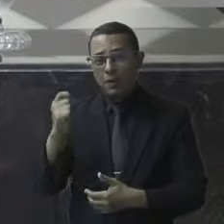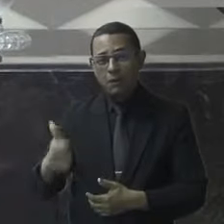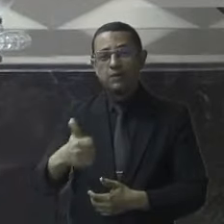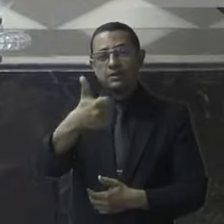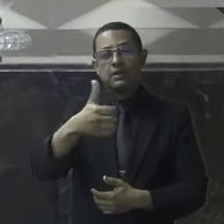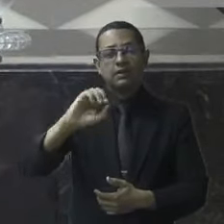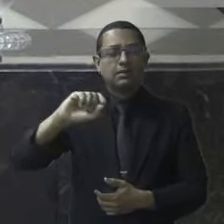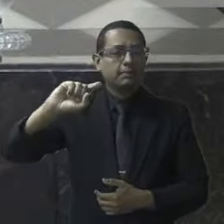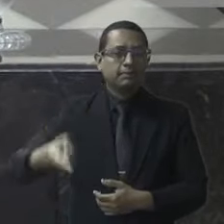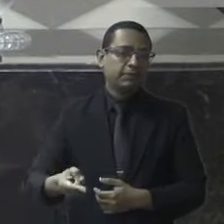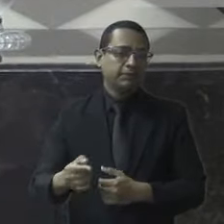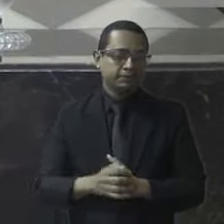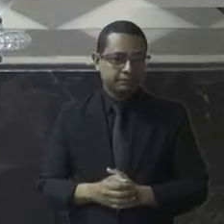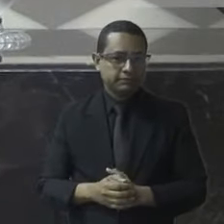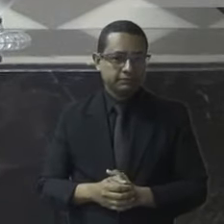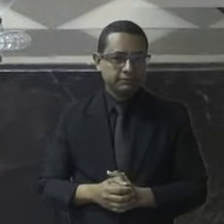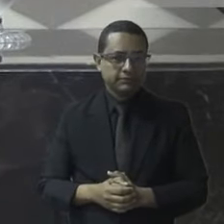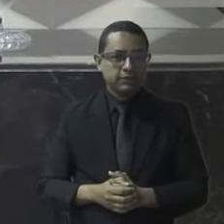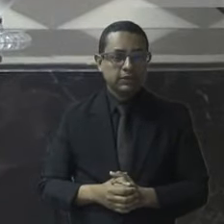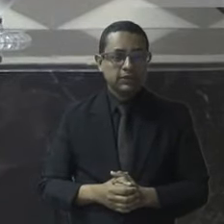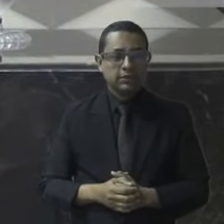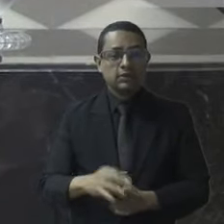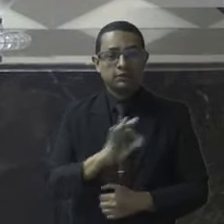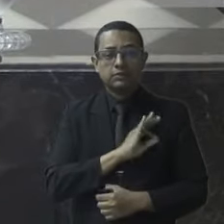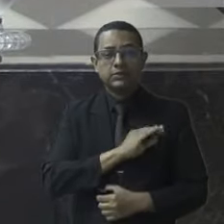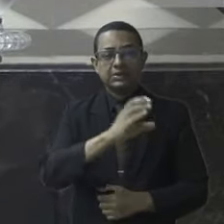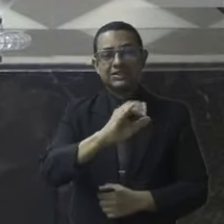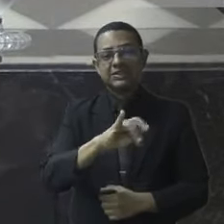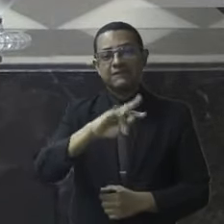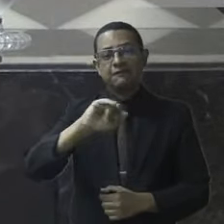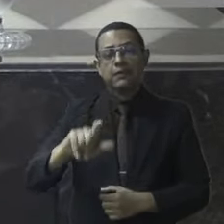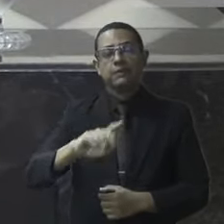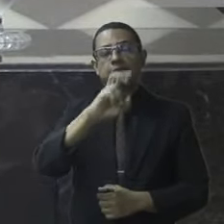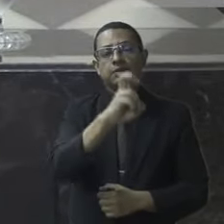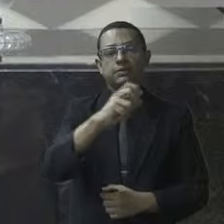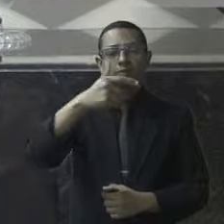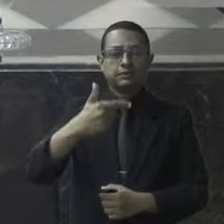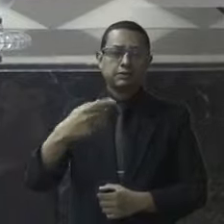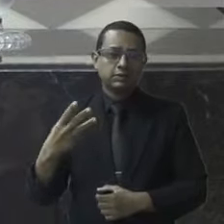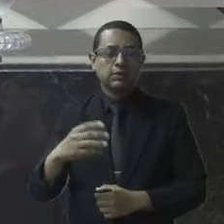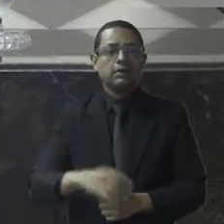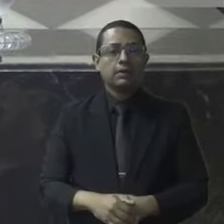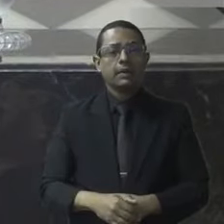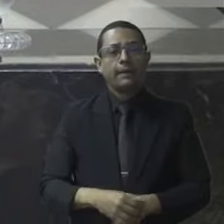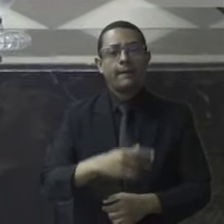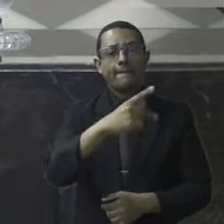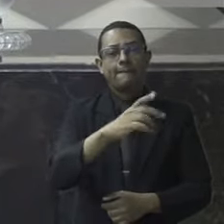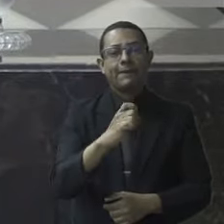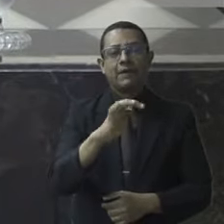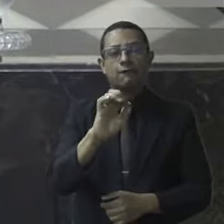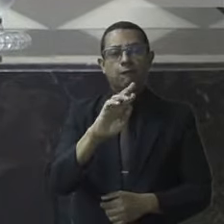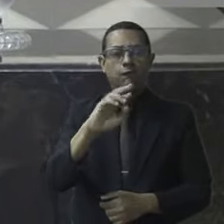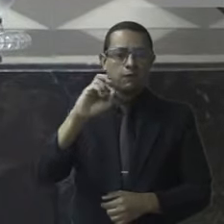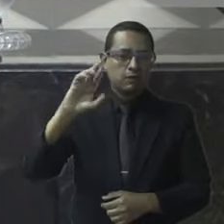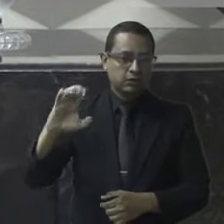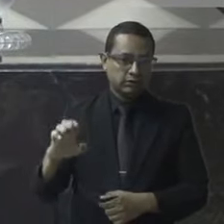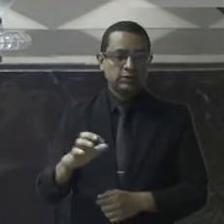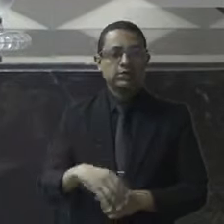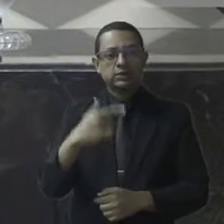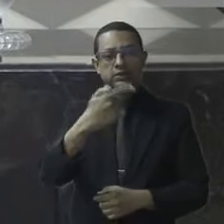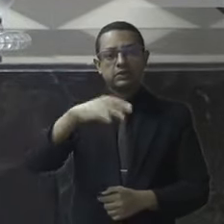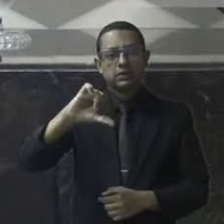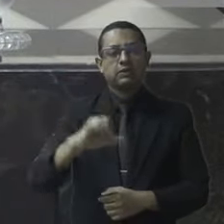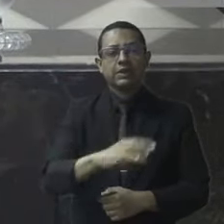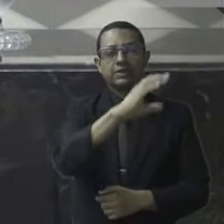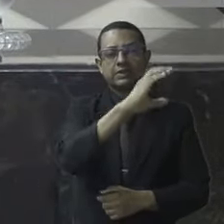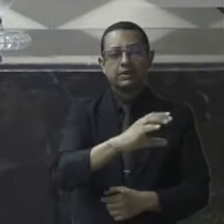homens. A Polícia Civil, 523. A PEFOS, 79. A CGD,